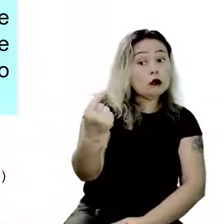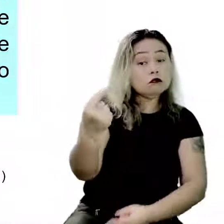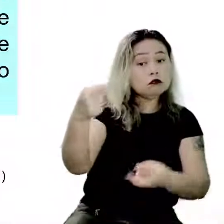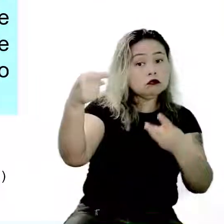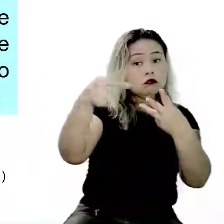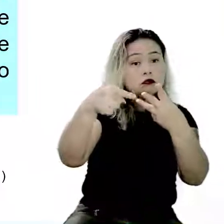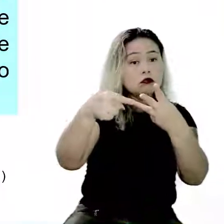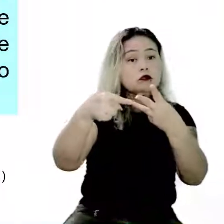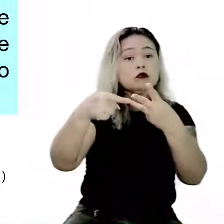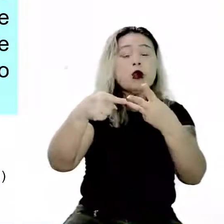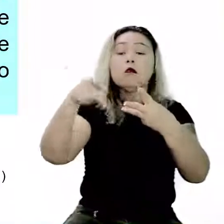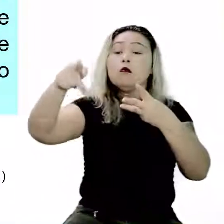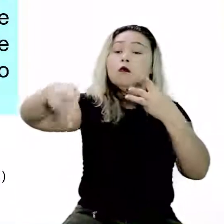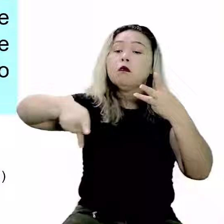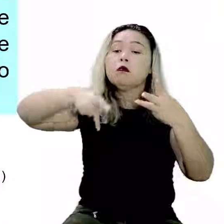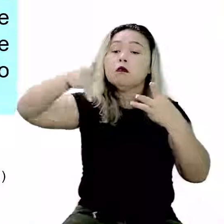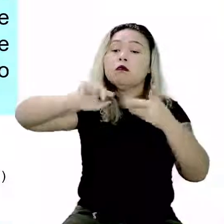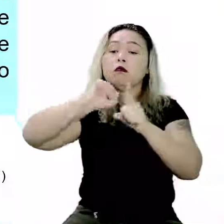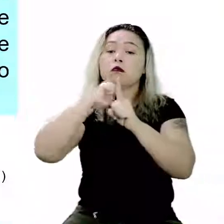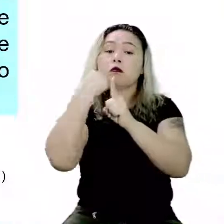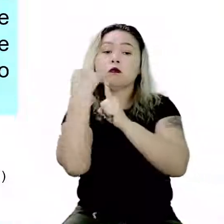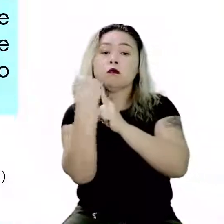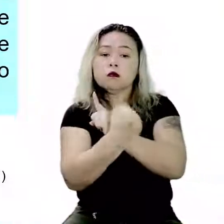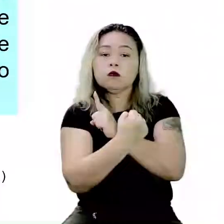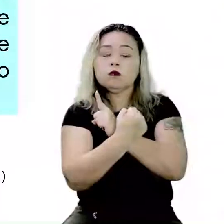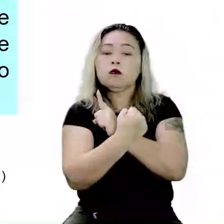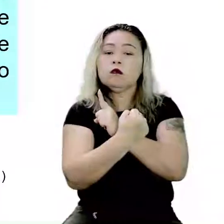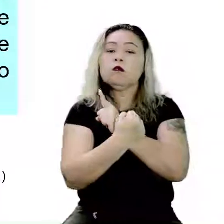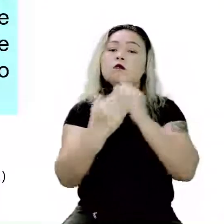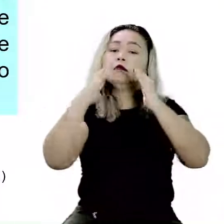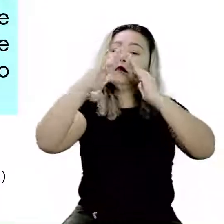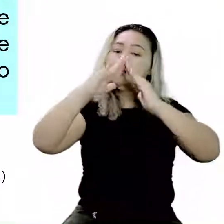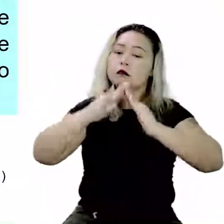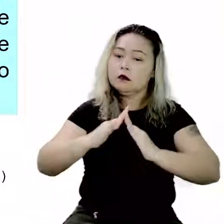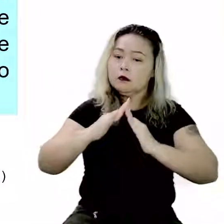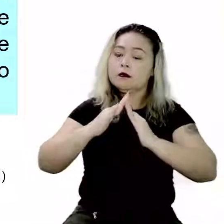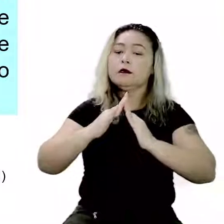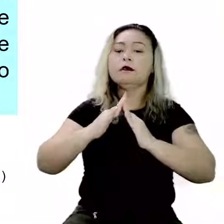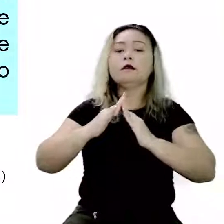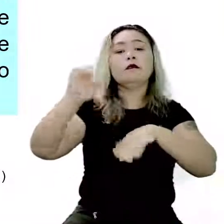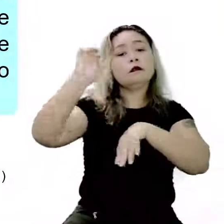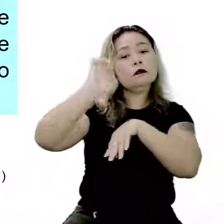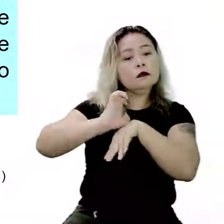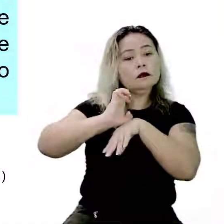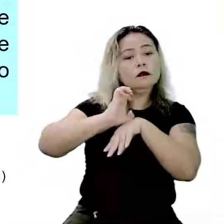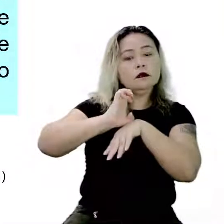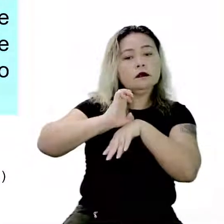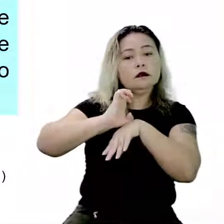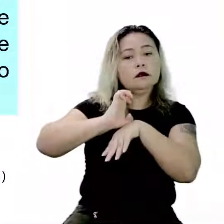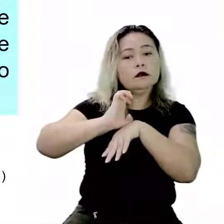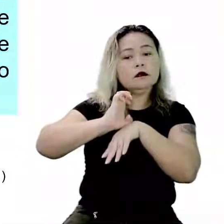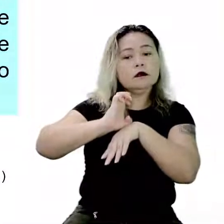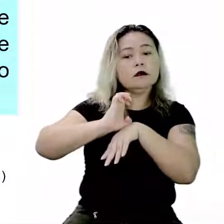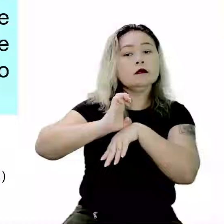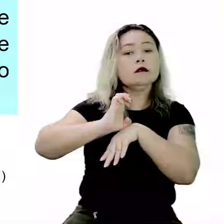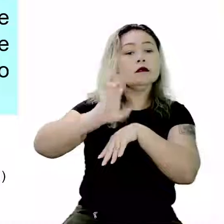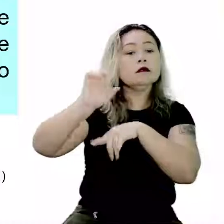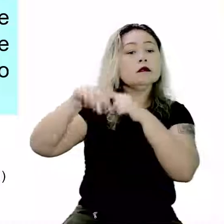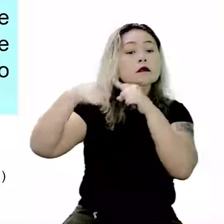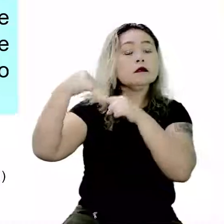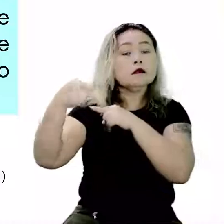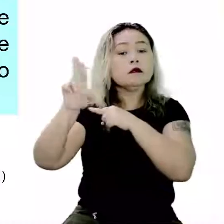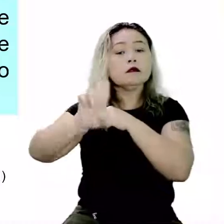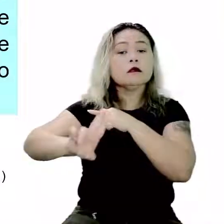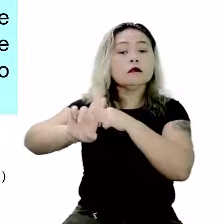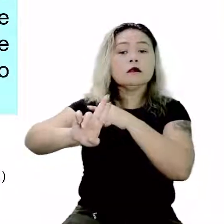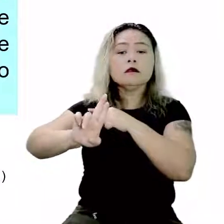economia e sobre as populações e sociedades residentes no nosso estado e deveriam ser